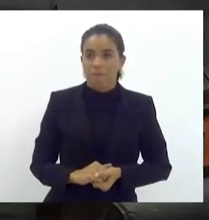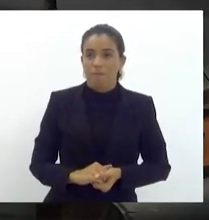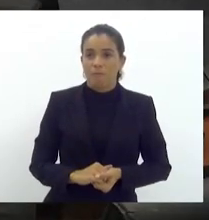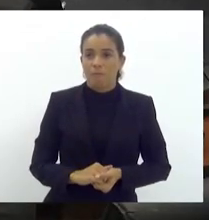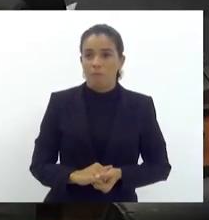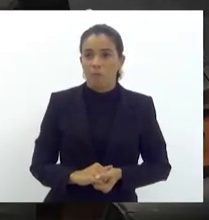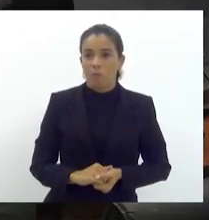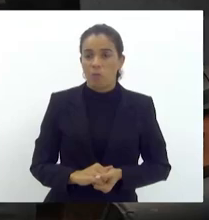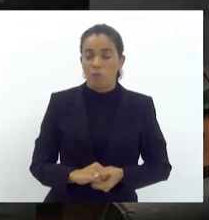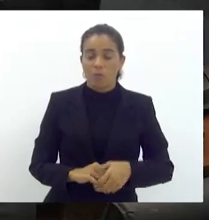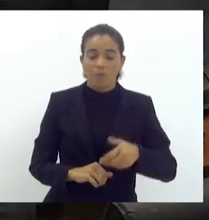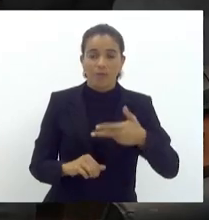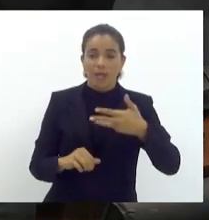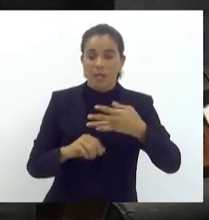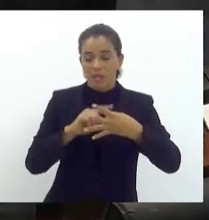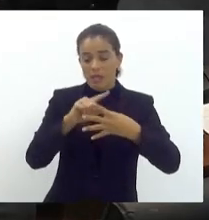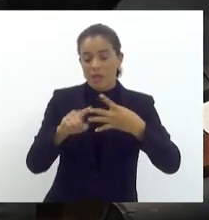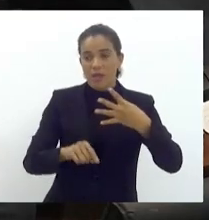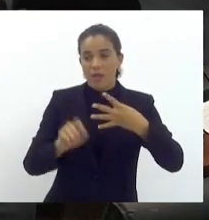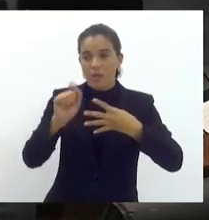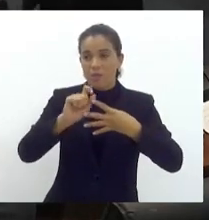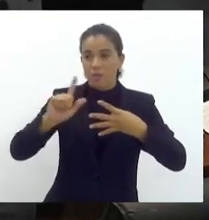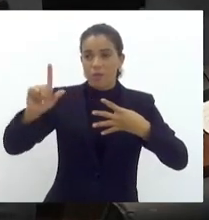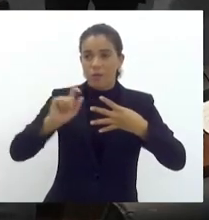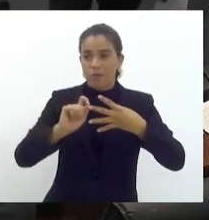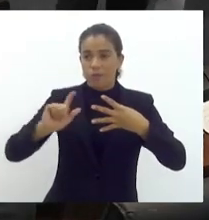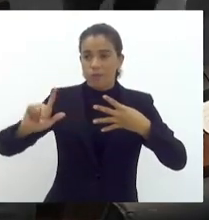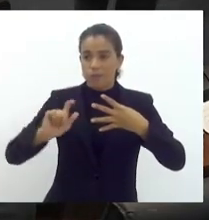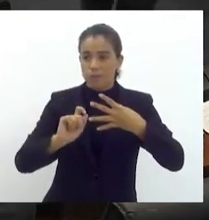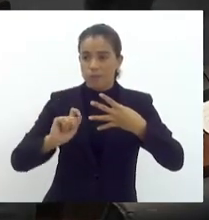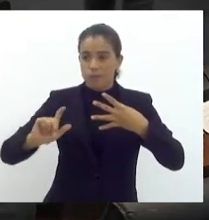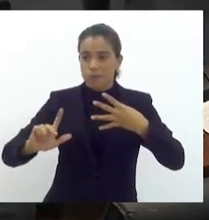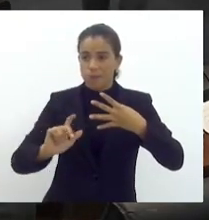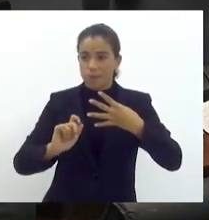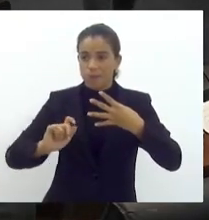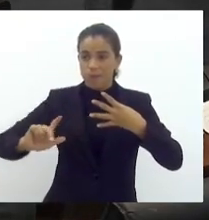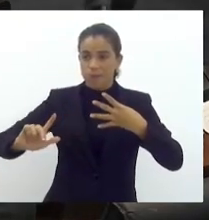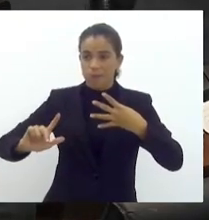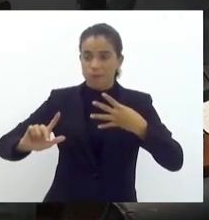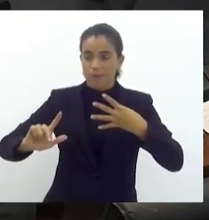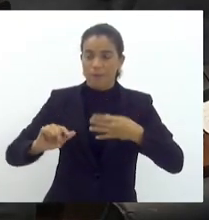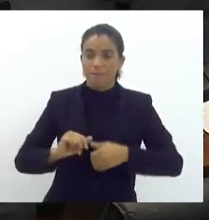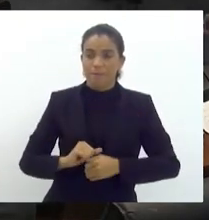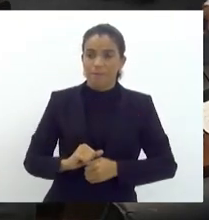tem quatro destaques do deputado Luiz Paulo com as emendas expressivas